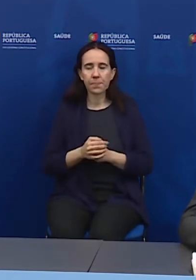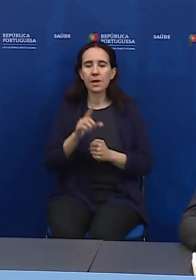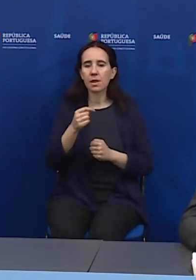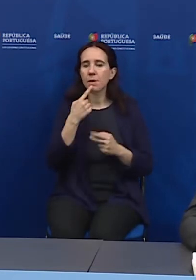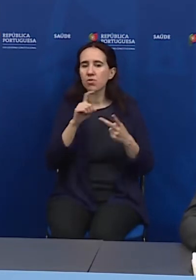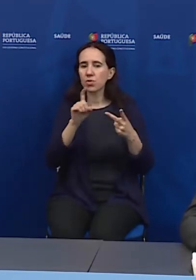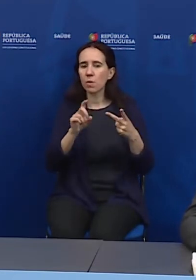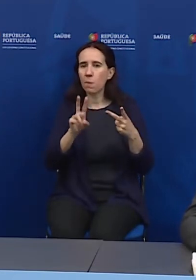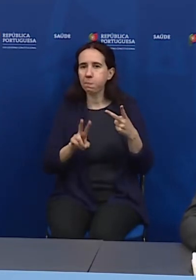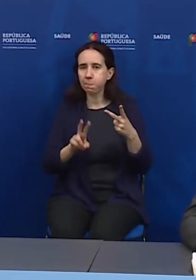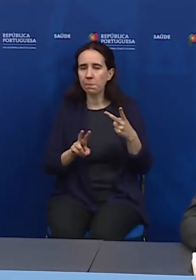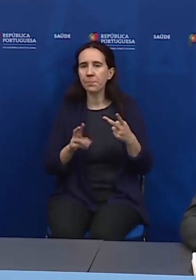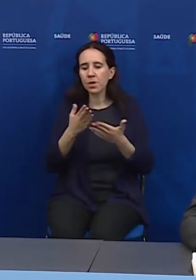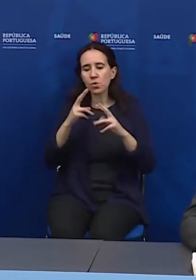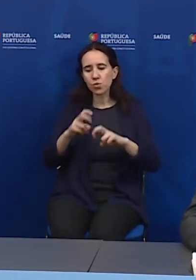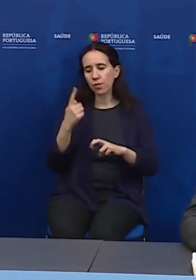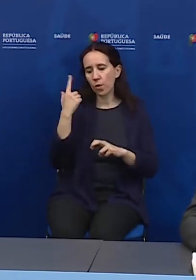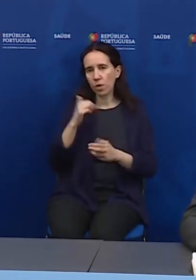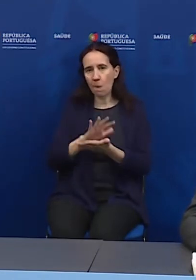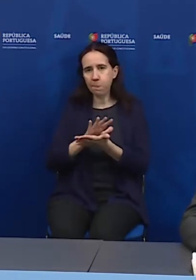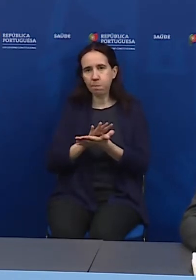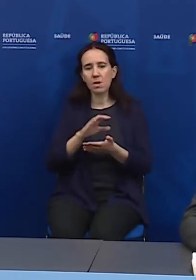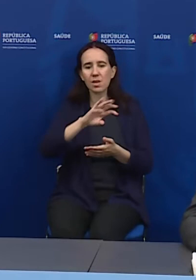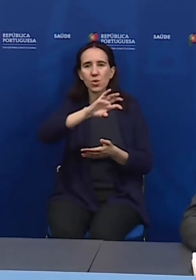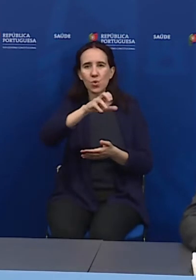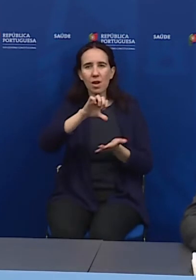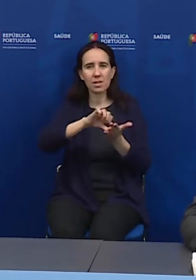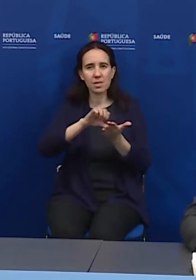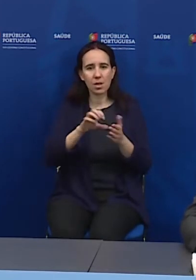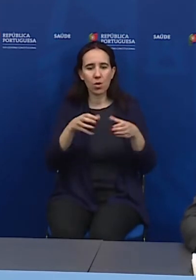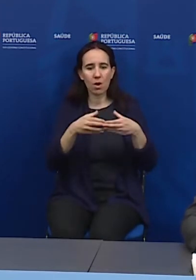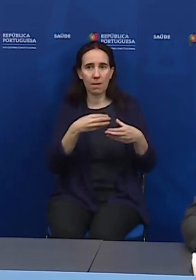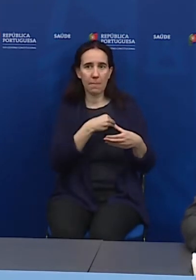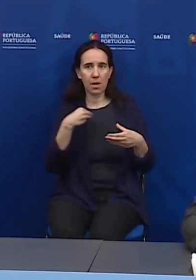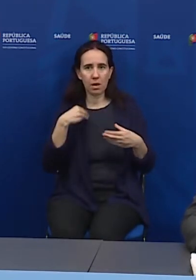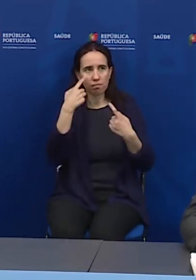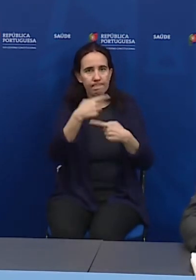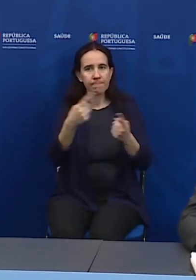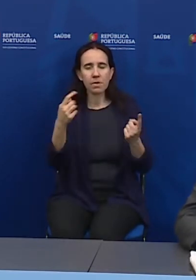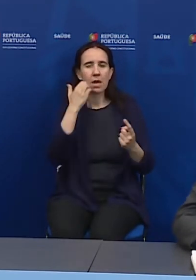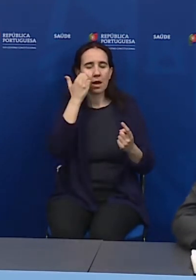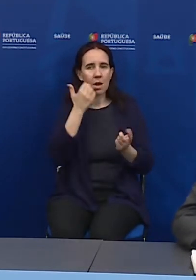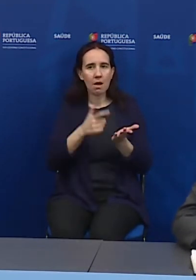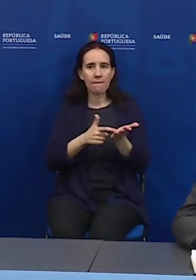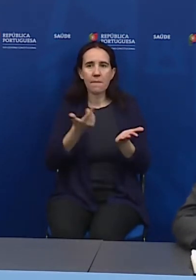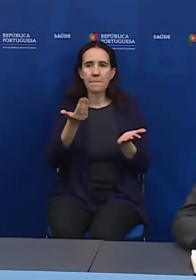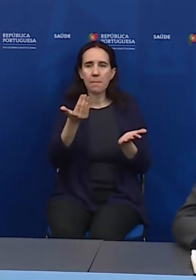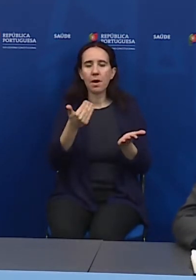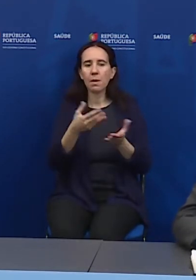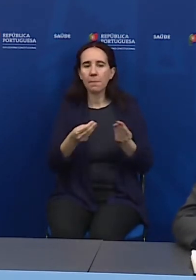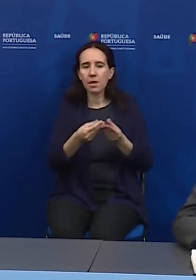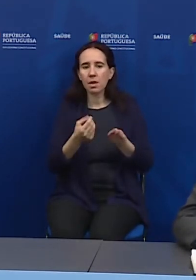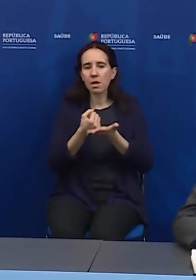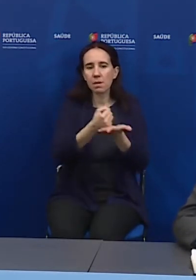uma segunda questão. Um estudo ontem publicado da Secção Regional do Centro da Ordem dos Médicos revela graves carências de material de apoio